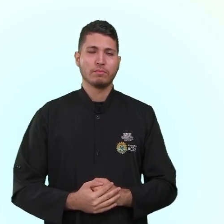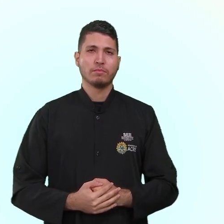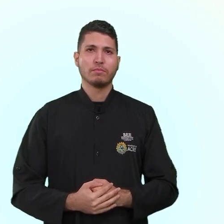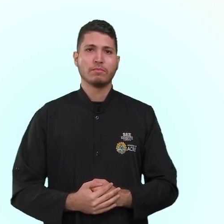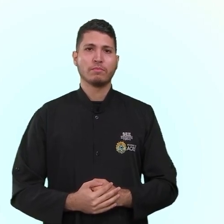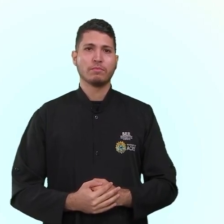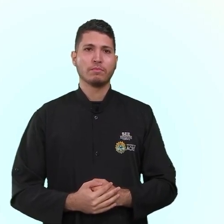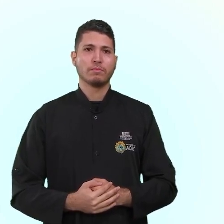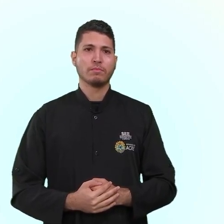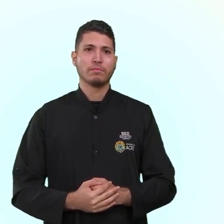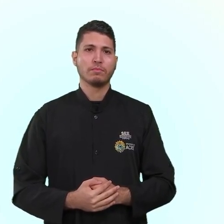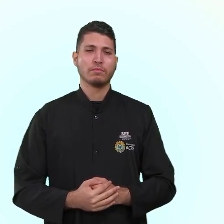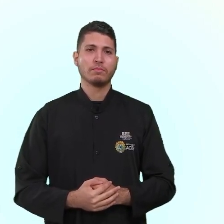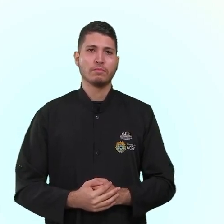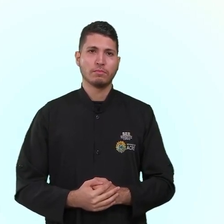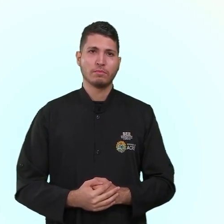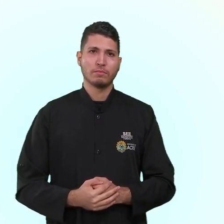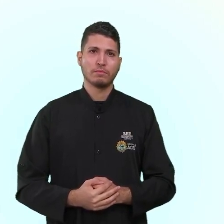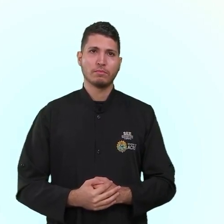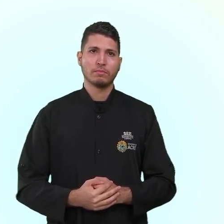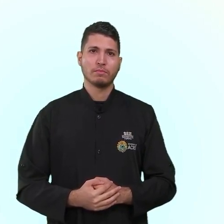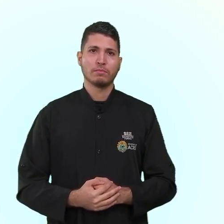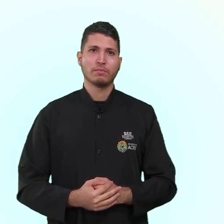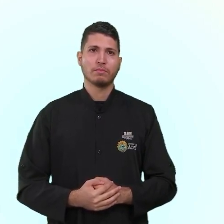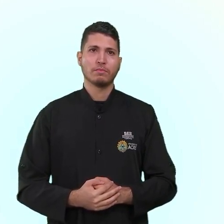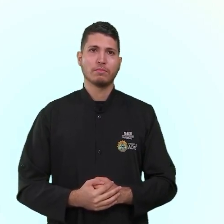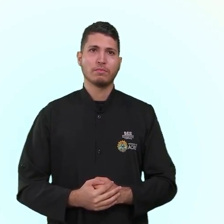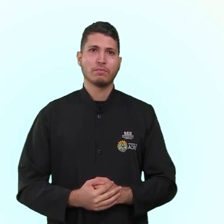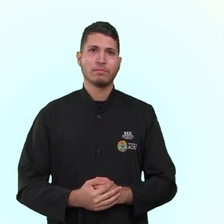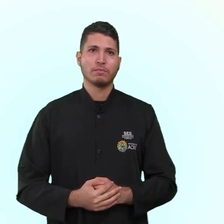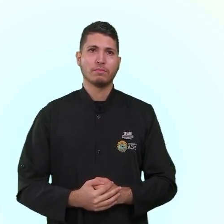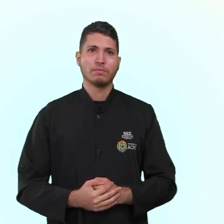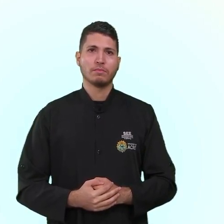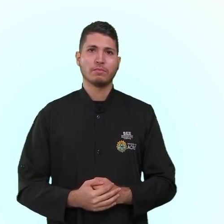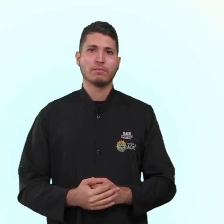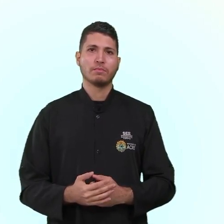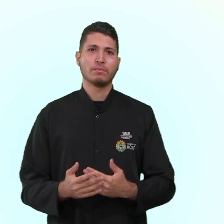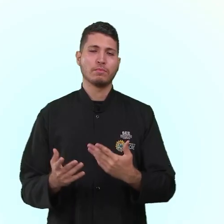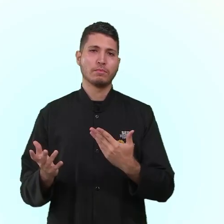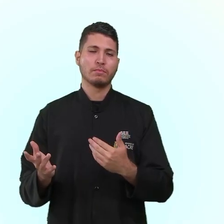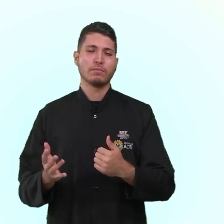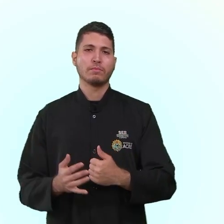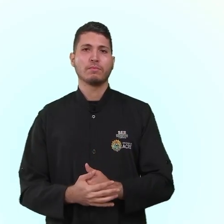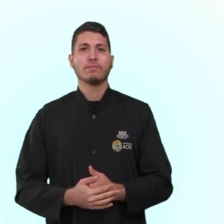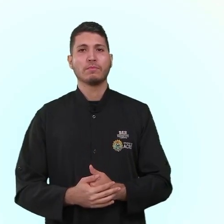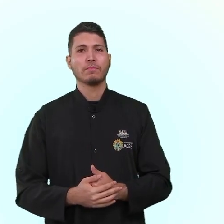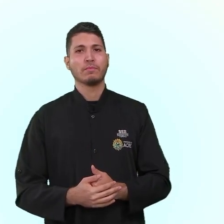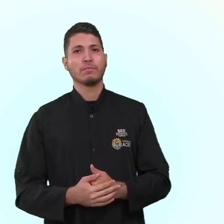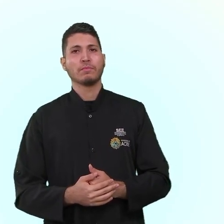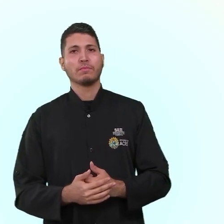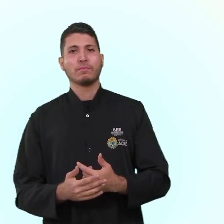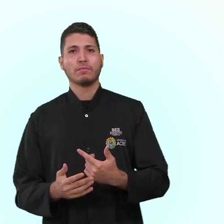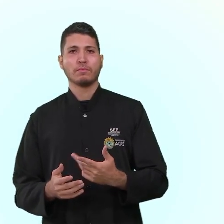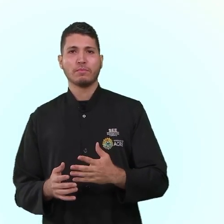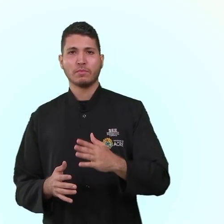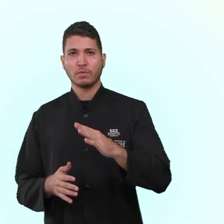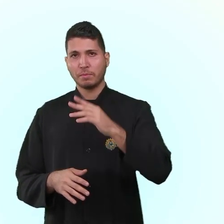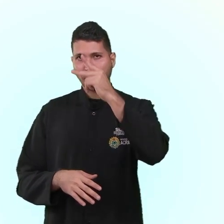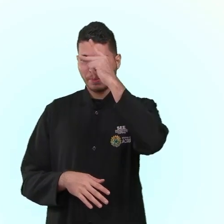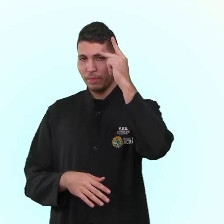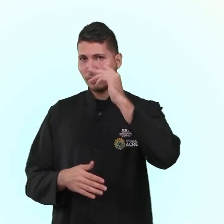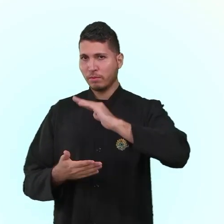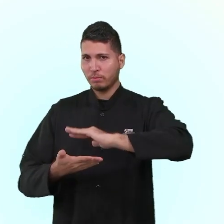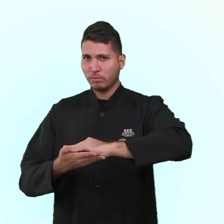imagem. A segunda imagem, nós temos uma pessoa com um notebook, nós temos um tablet,